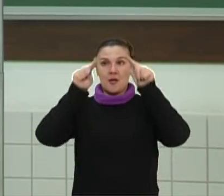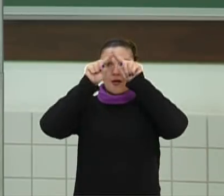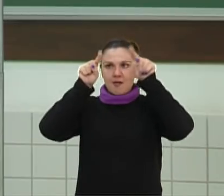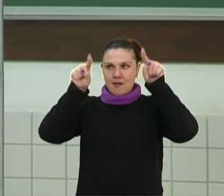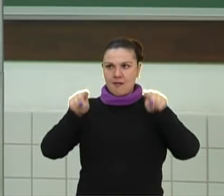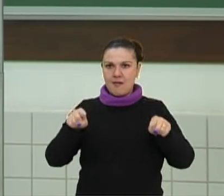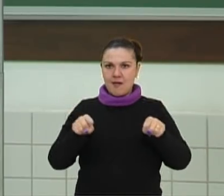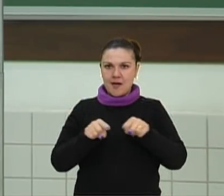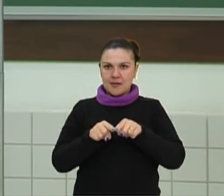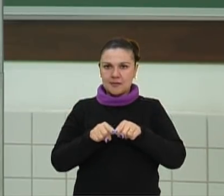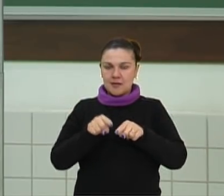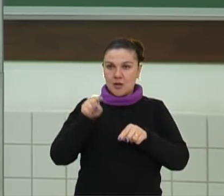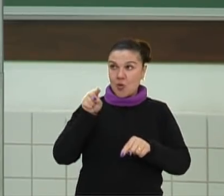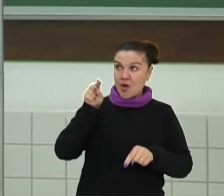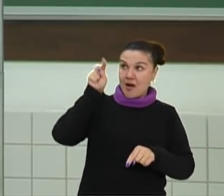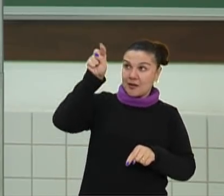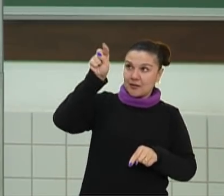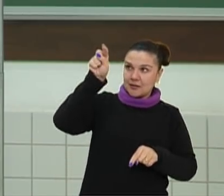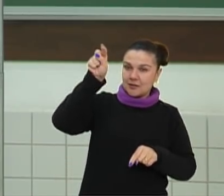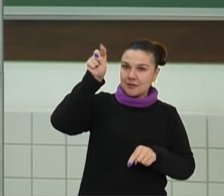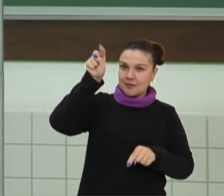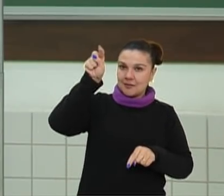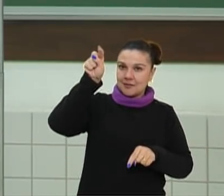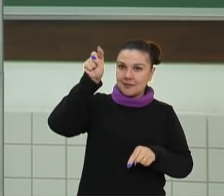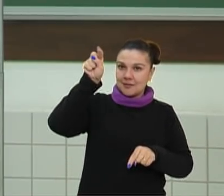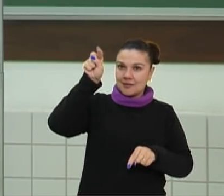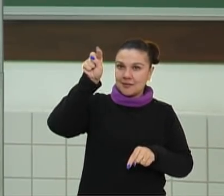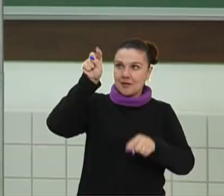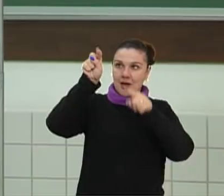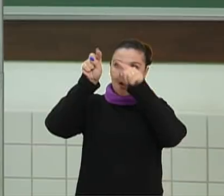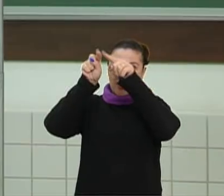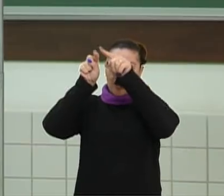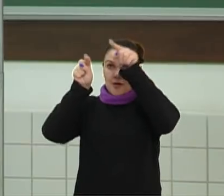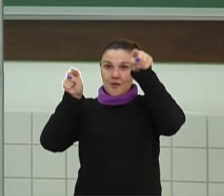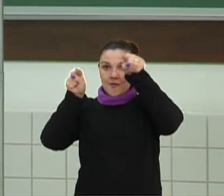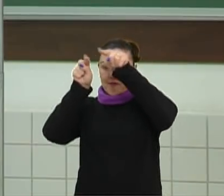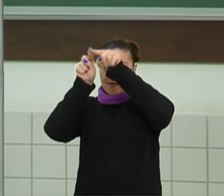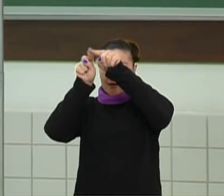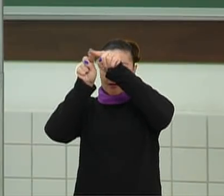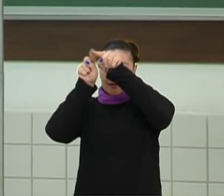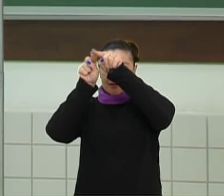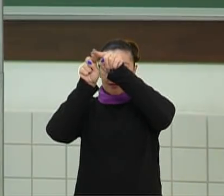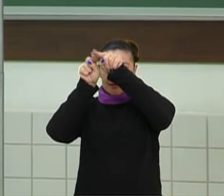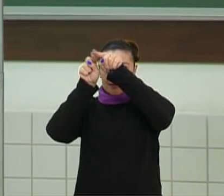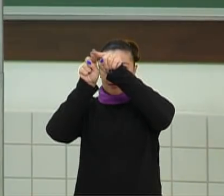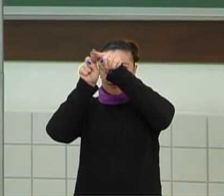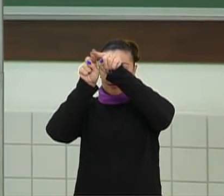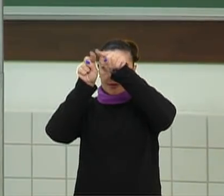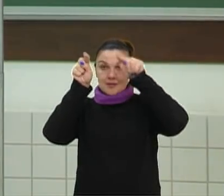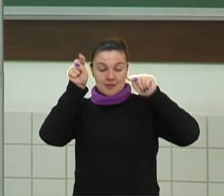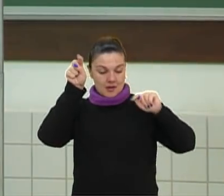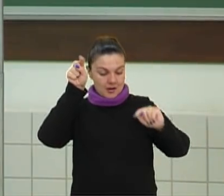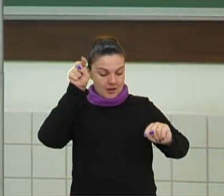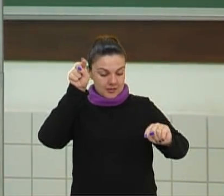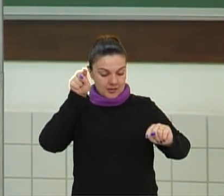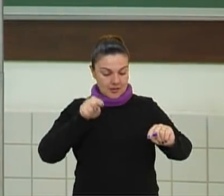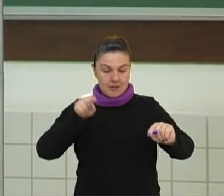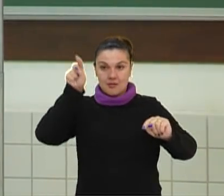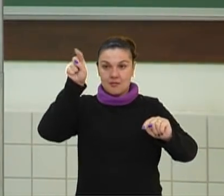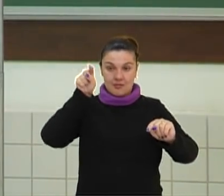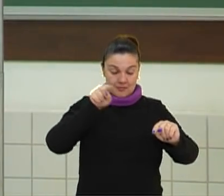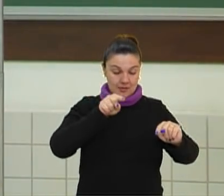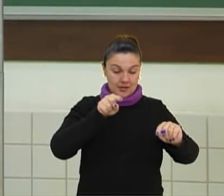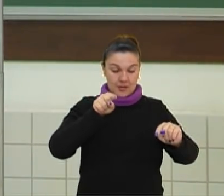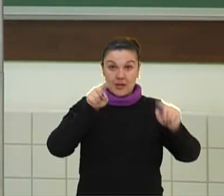retângulo. Se nós ligarmos com o segmento de reta de um vértice, né, ao outro vértice que